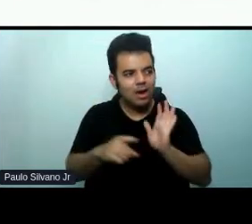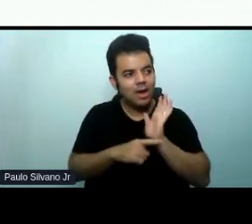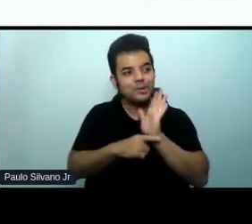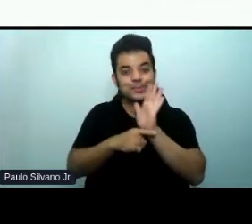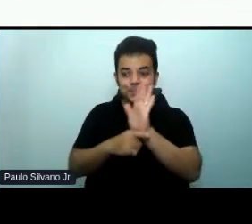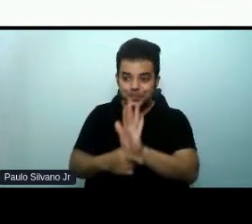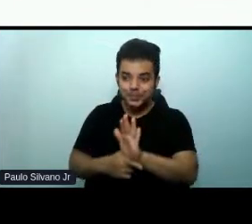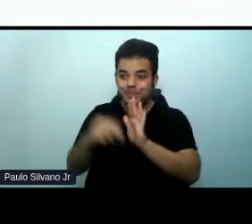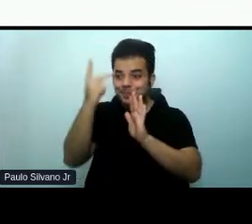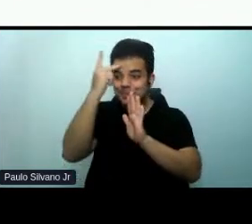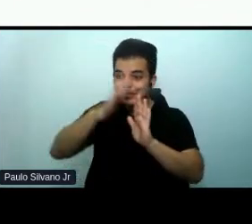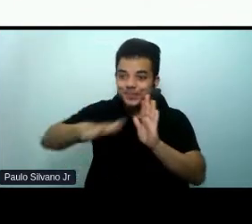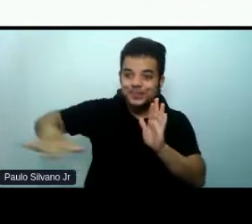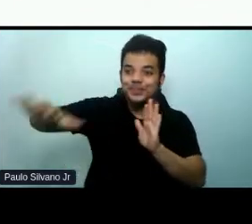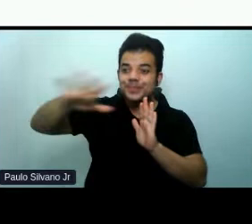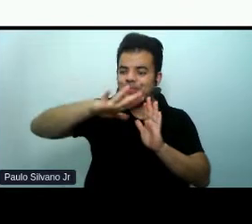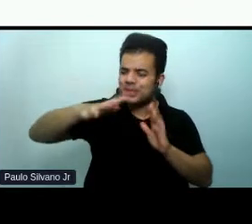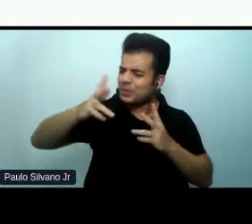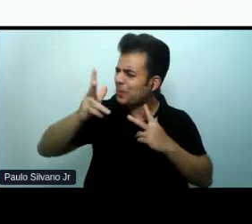ajudando os outros